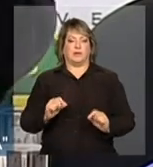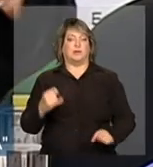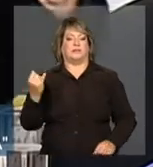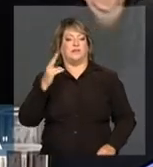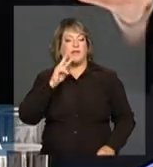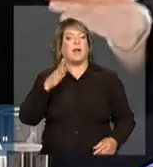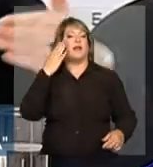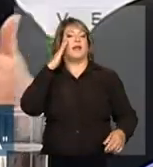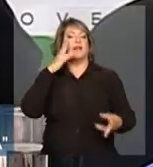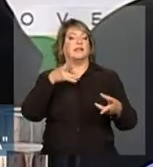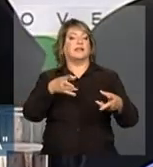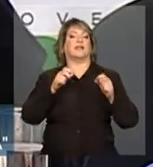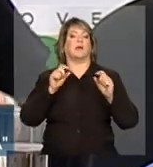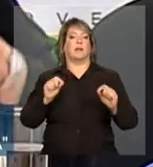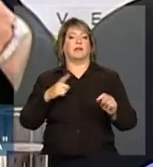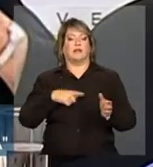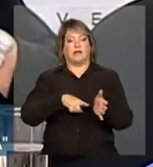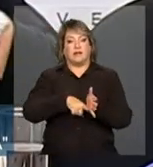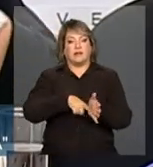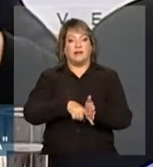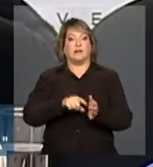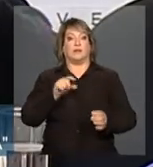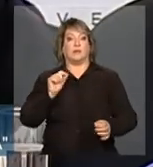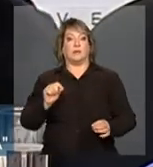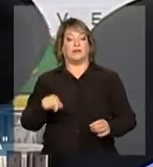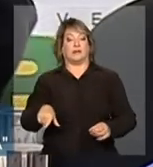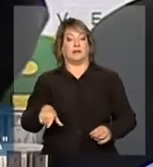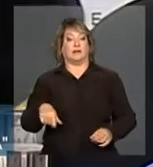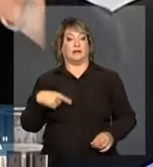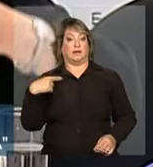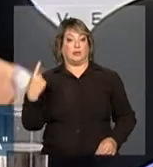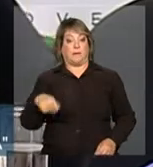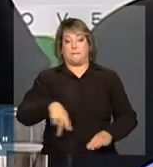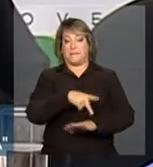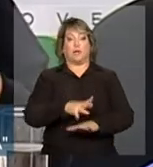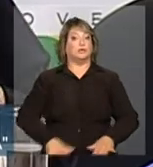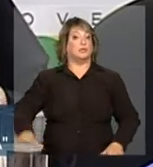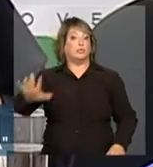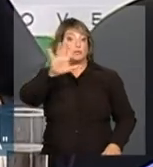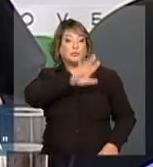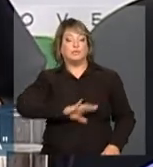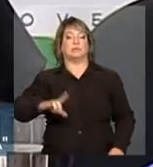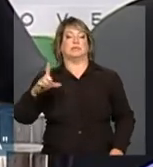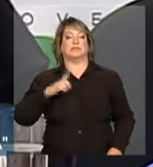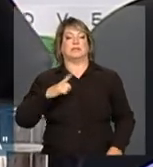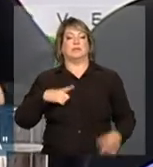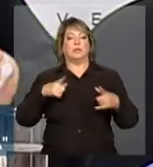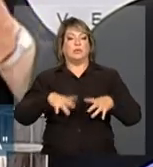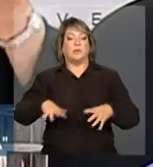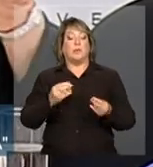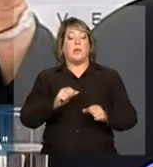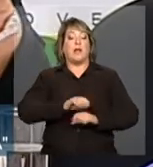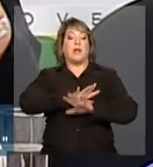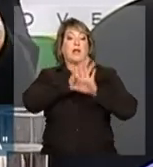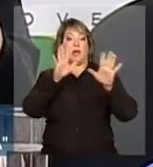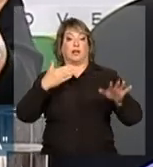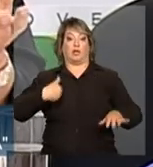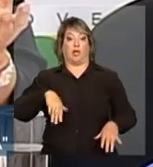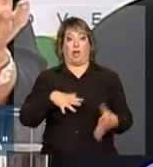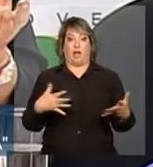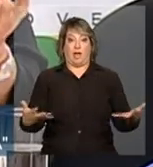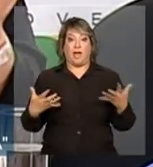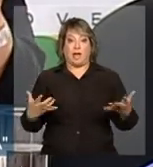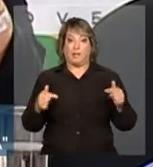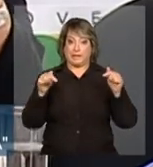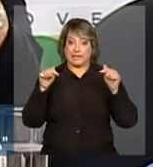que tem se analisado. O discurso tem, no país inteiro, uma unidade muito clara. Nós queremos